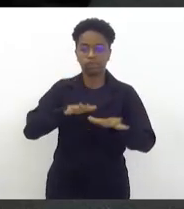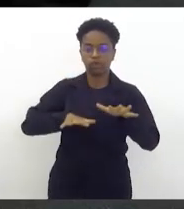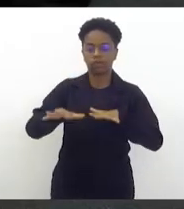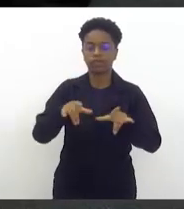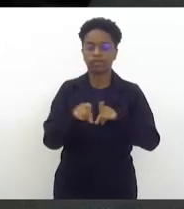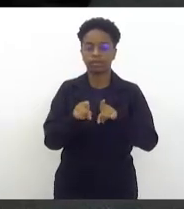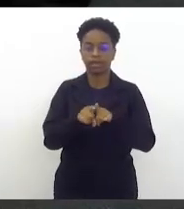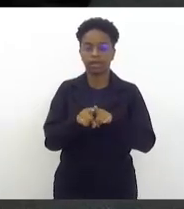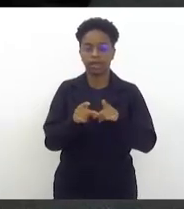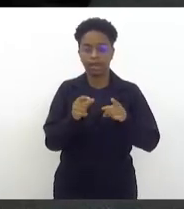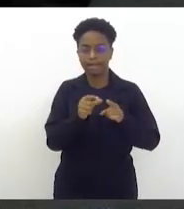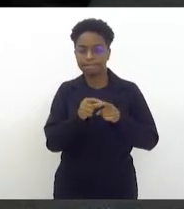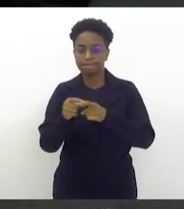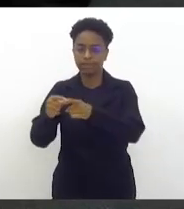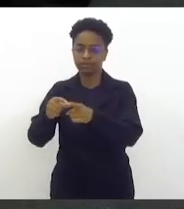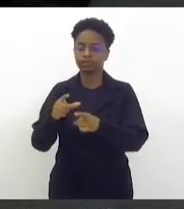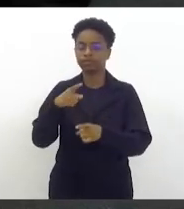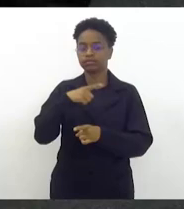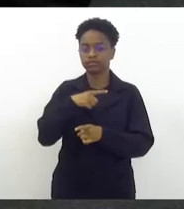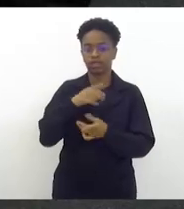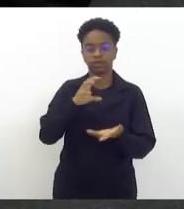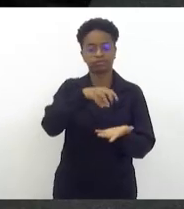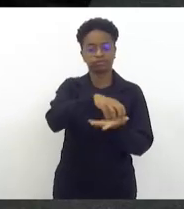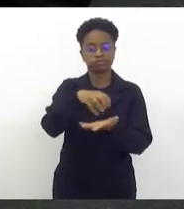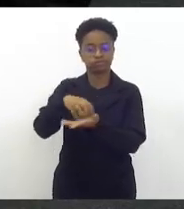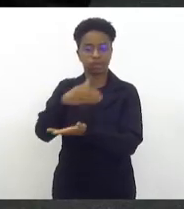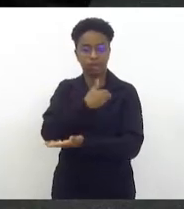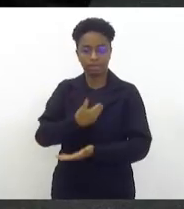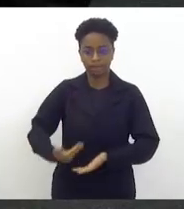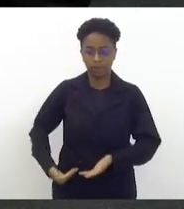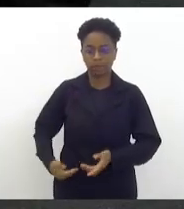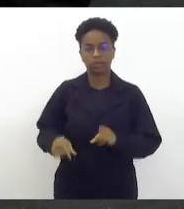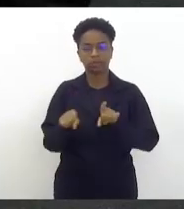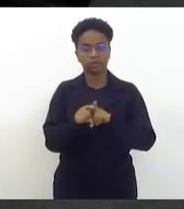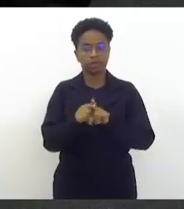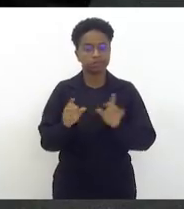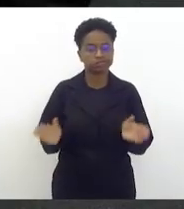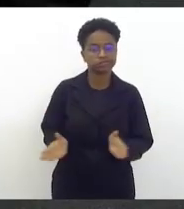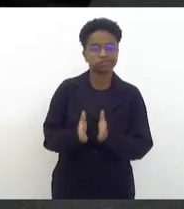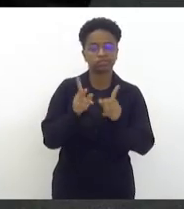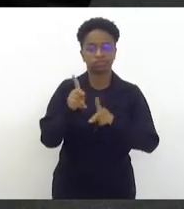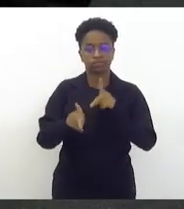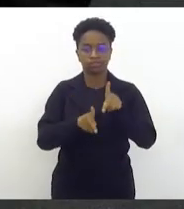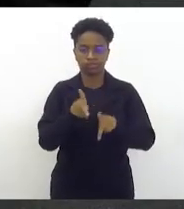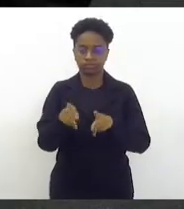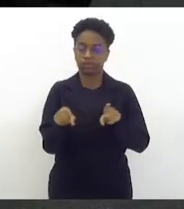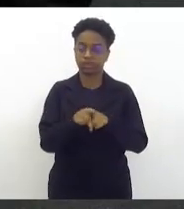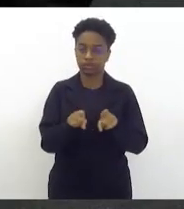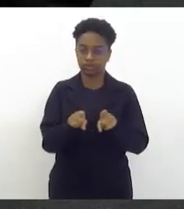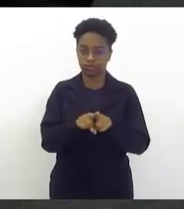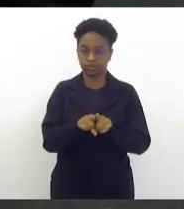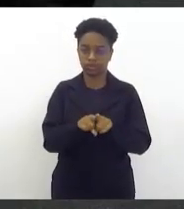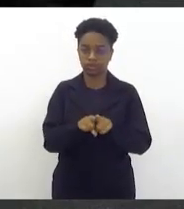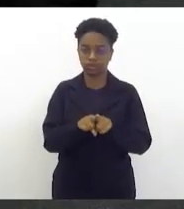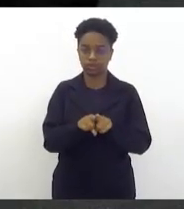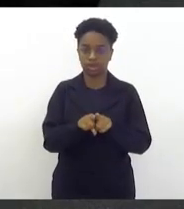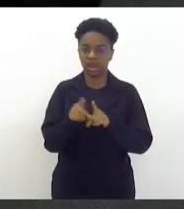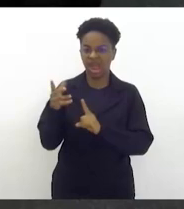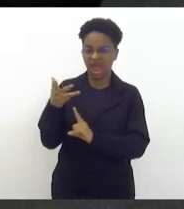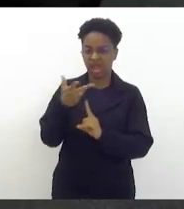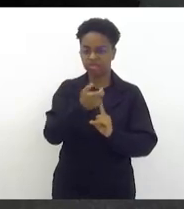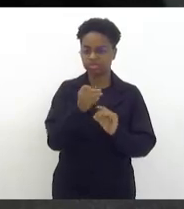periferia, a gente ter equipamentos públicos para servir o nosso povo. Além de uma